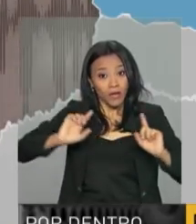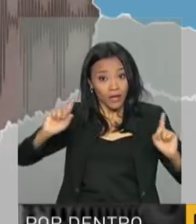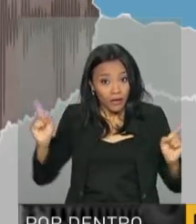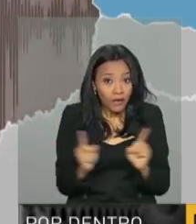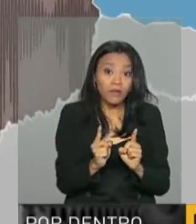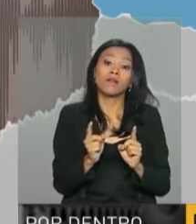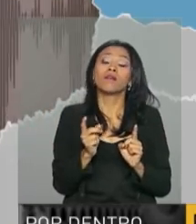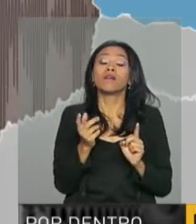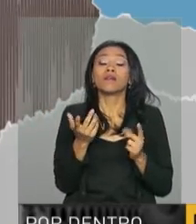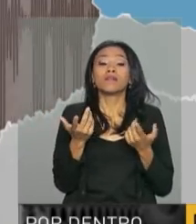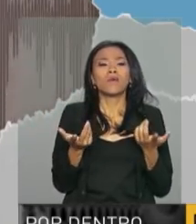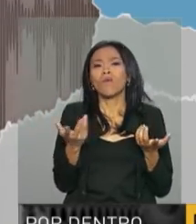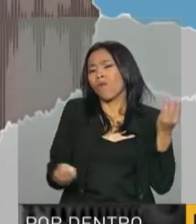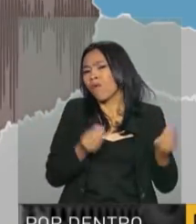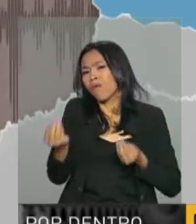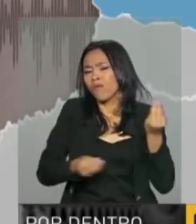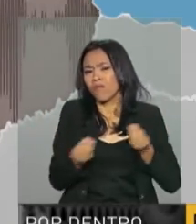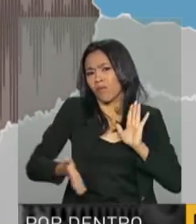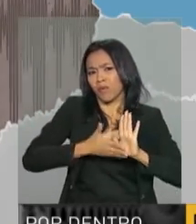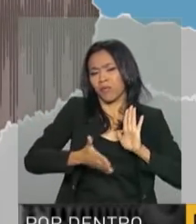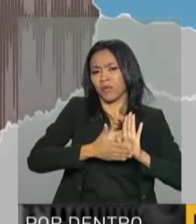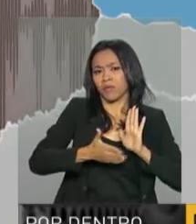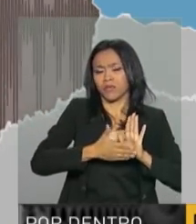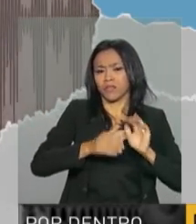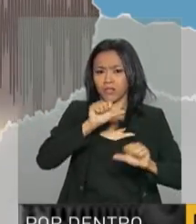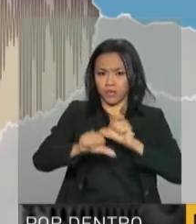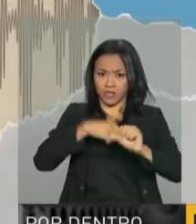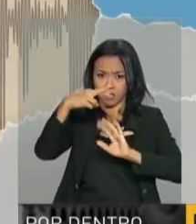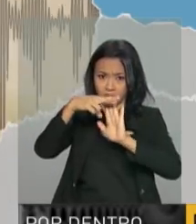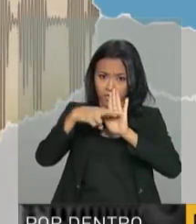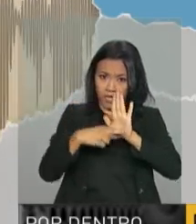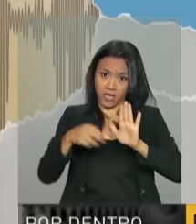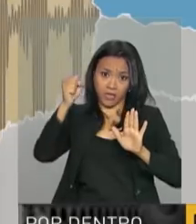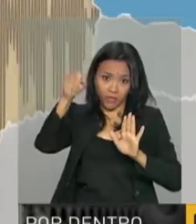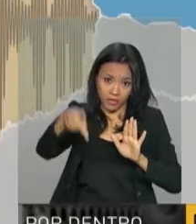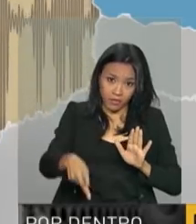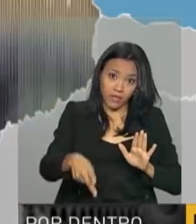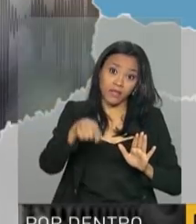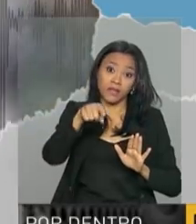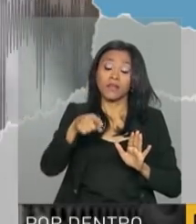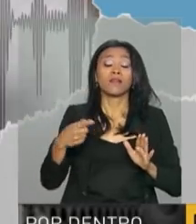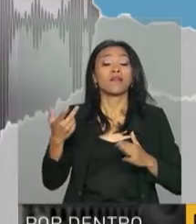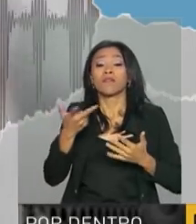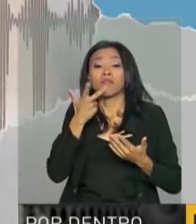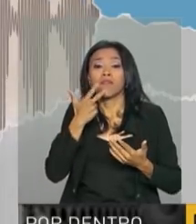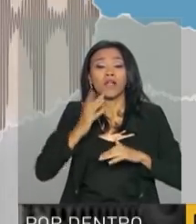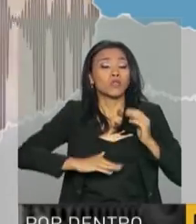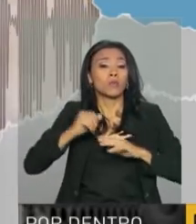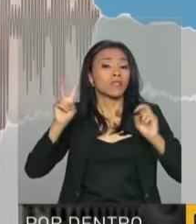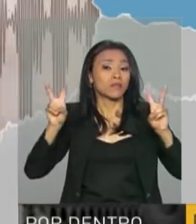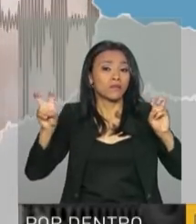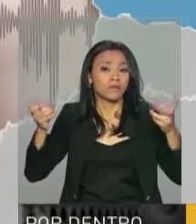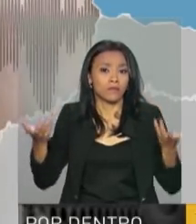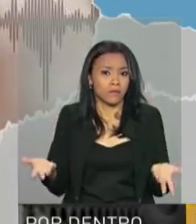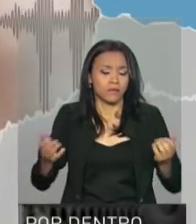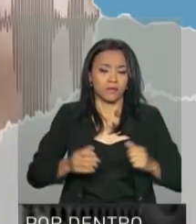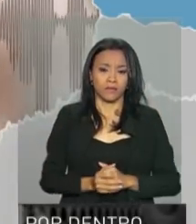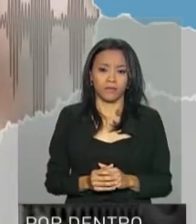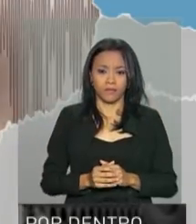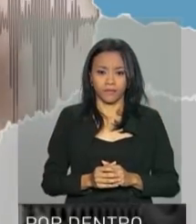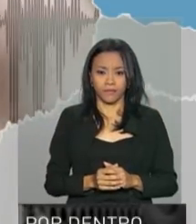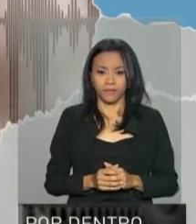comum. Como que a proposta da reforma da Previdência trata essa questão, secretário Marcelo? Deixa eu passar